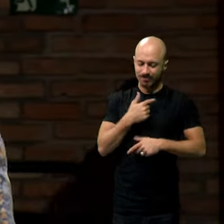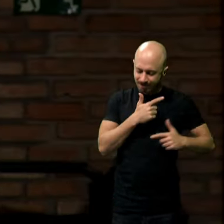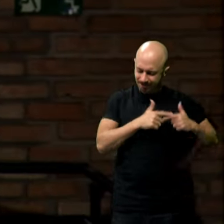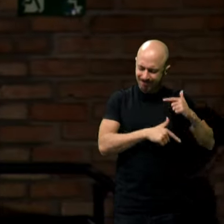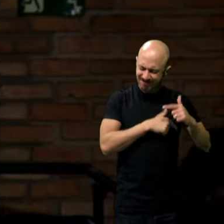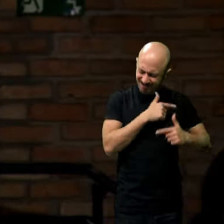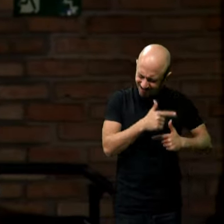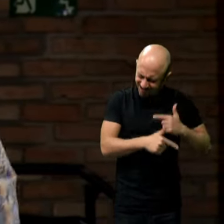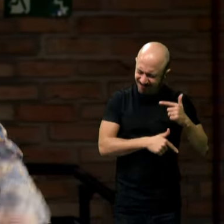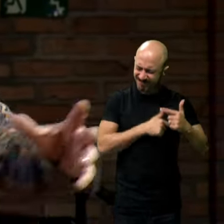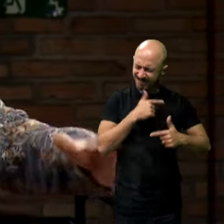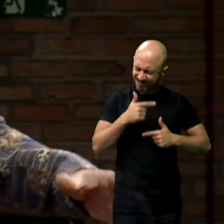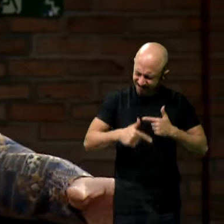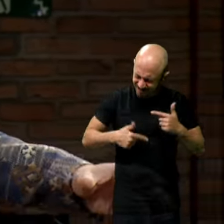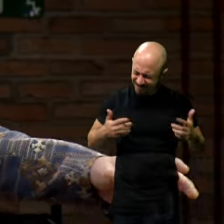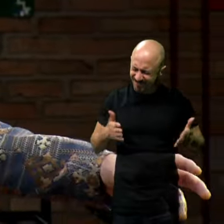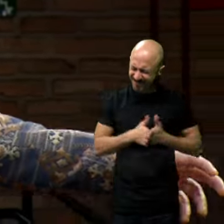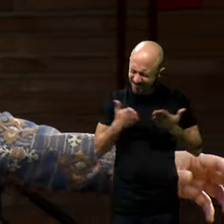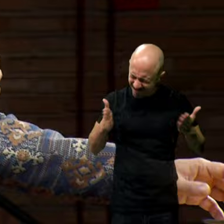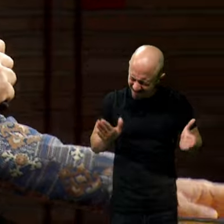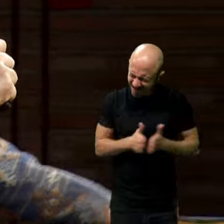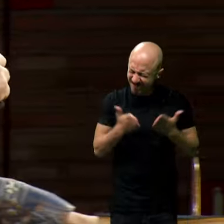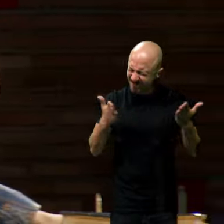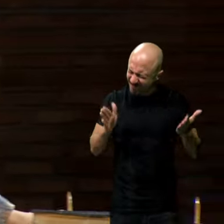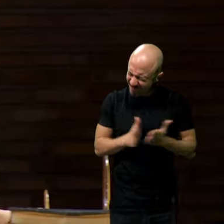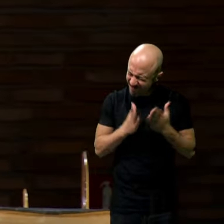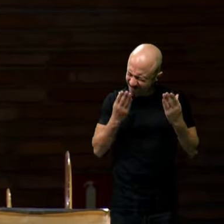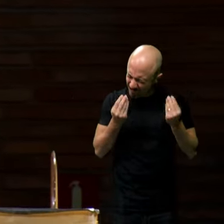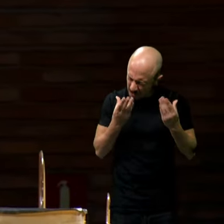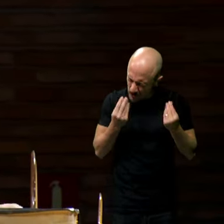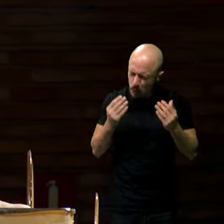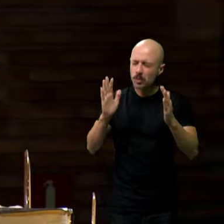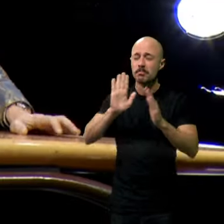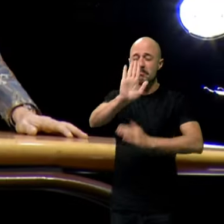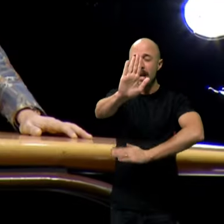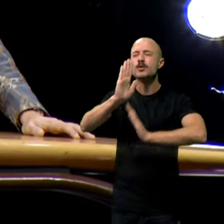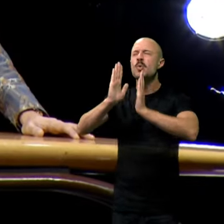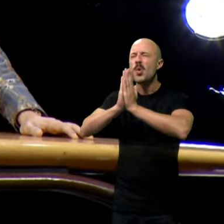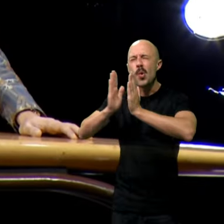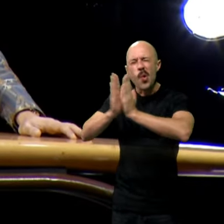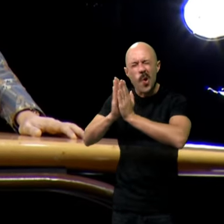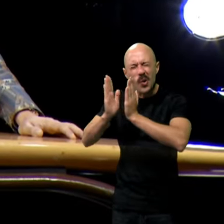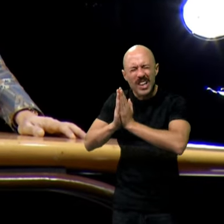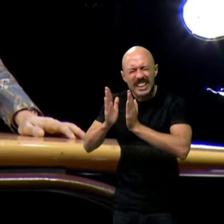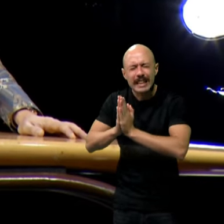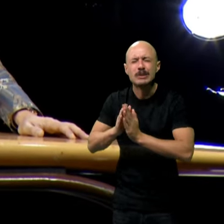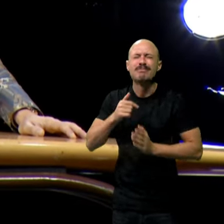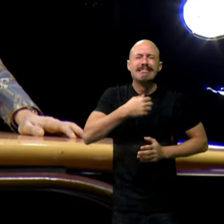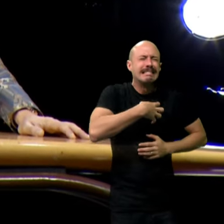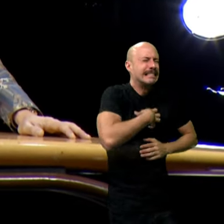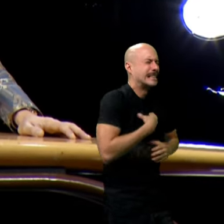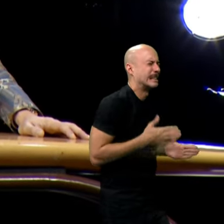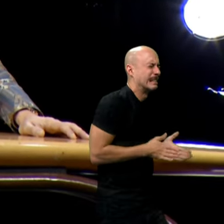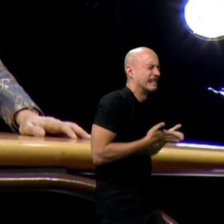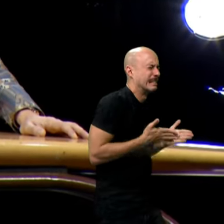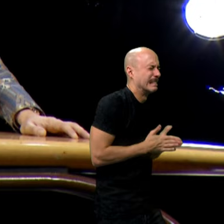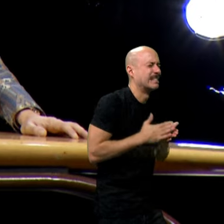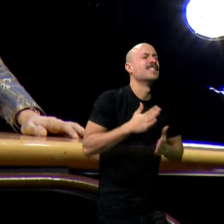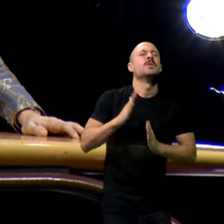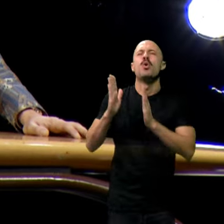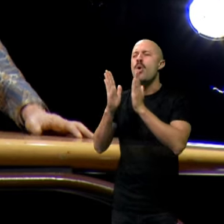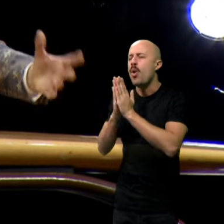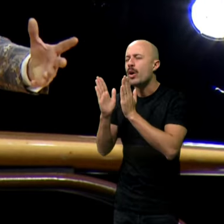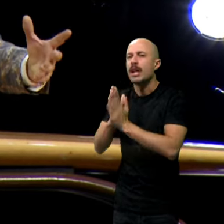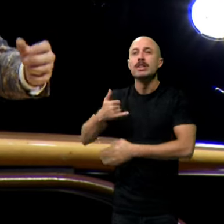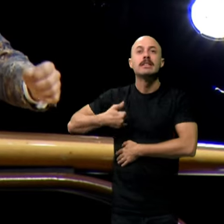eu estava em muita necessidade. muita necessidade mesmo. Com 20 e poucos anos de